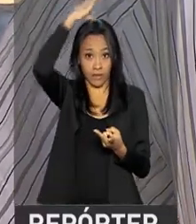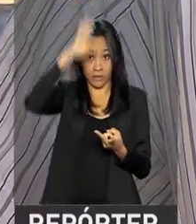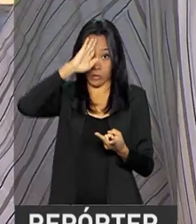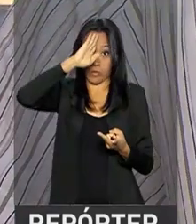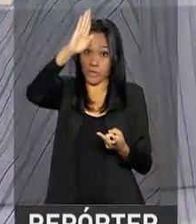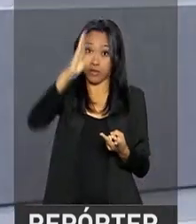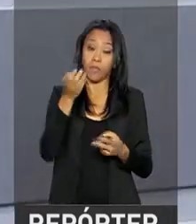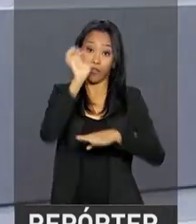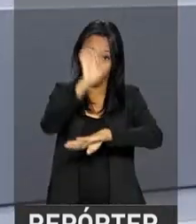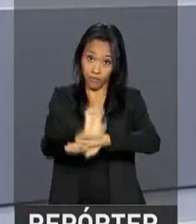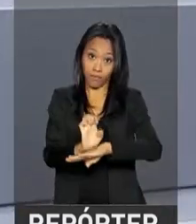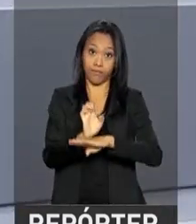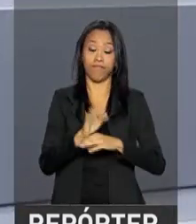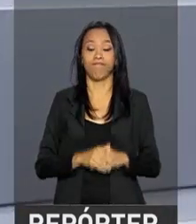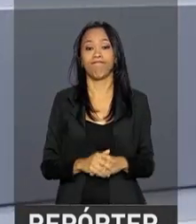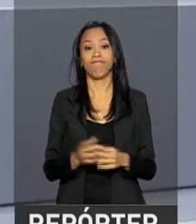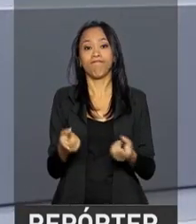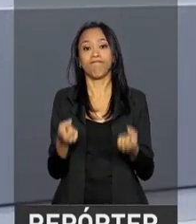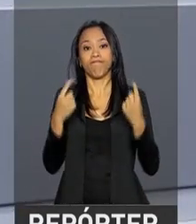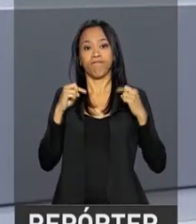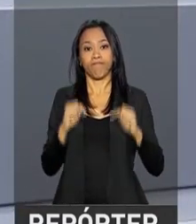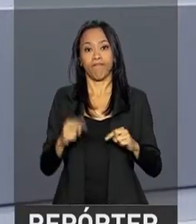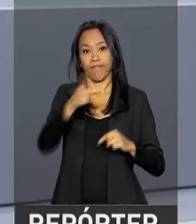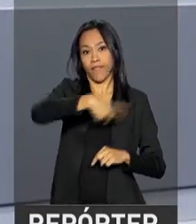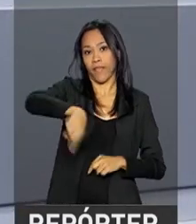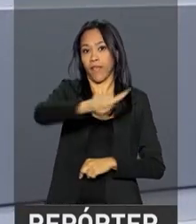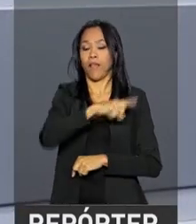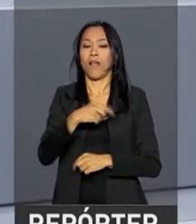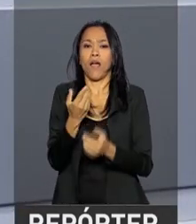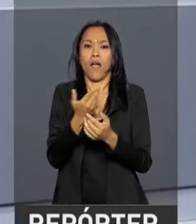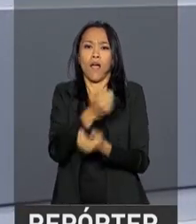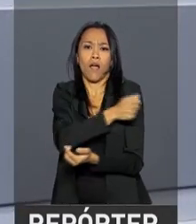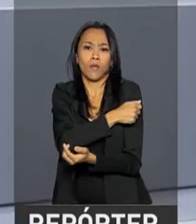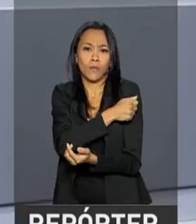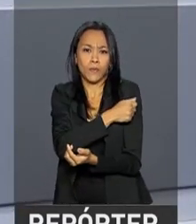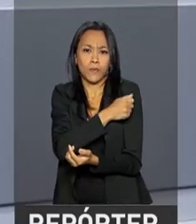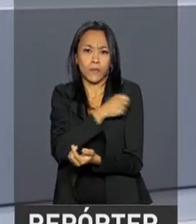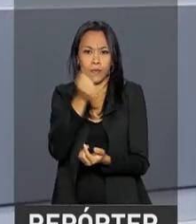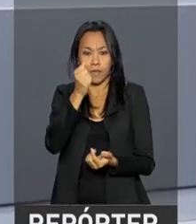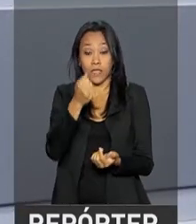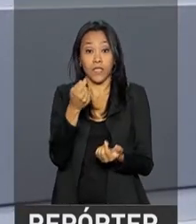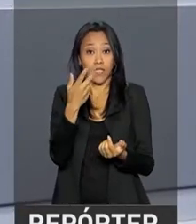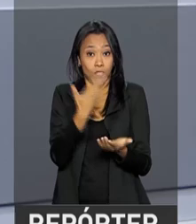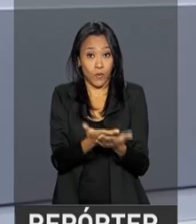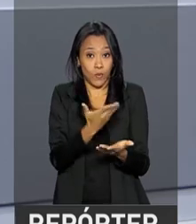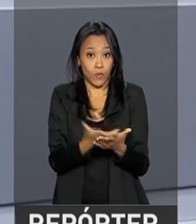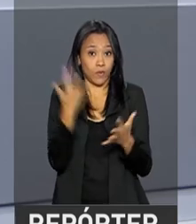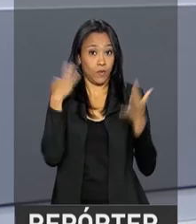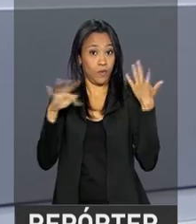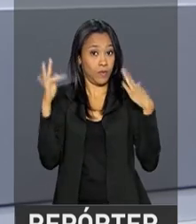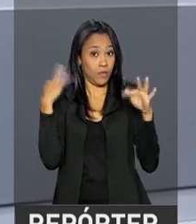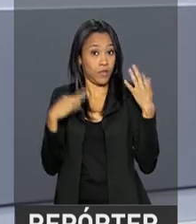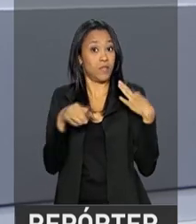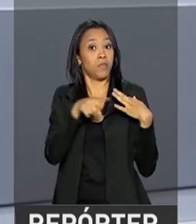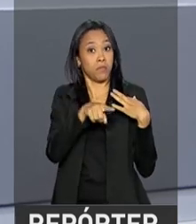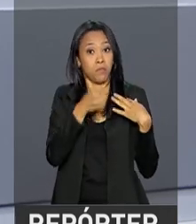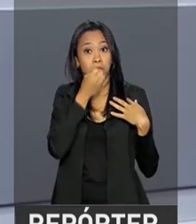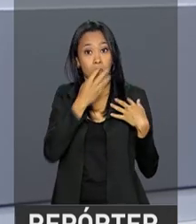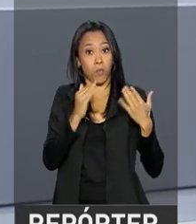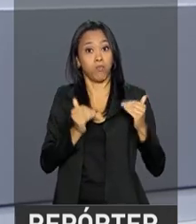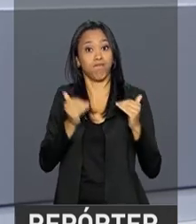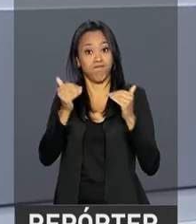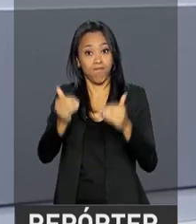produtores estudantes brasileiros de turismo estão dando um passo importante para a formação profissional com